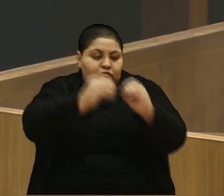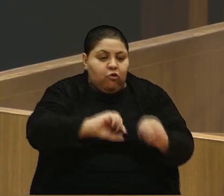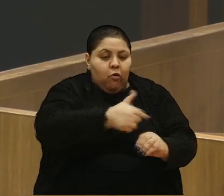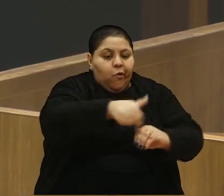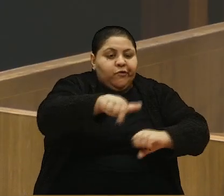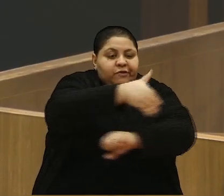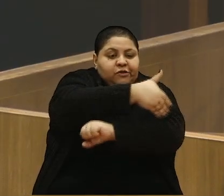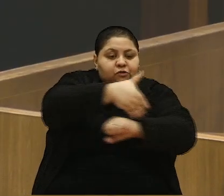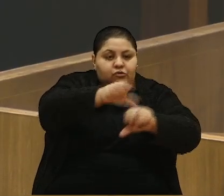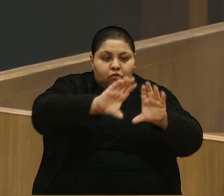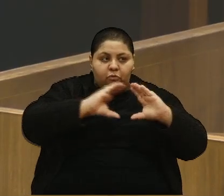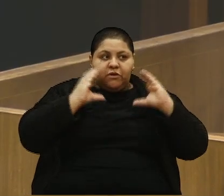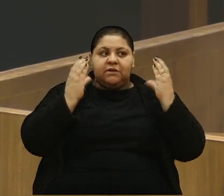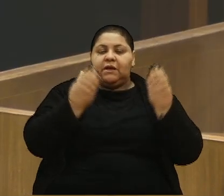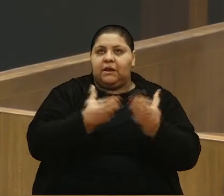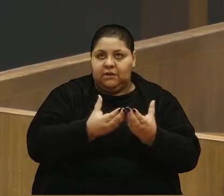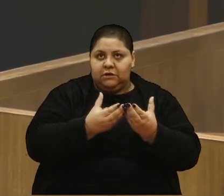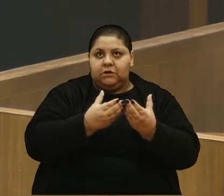para a Debrita.